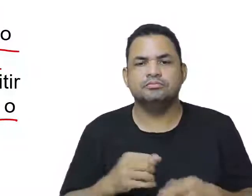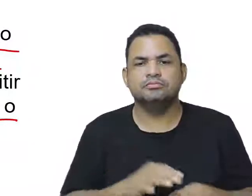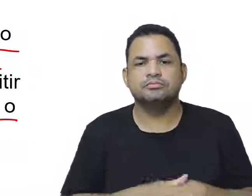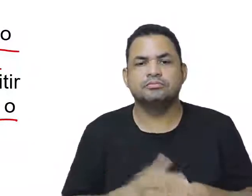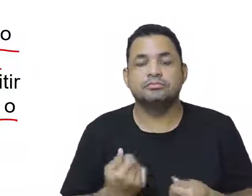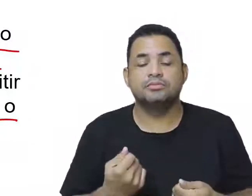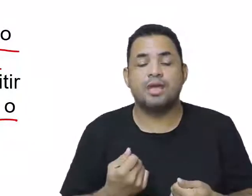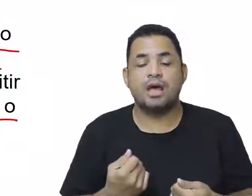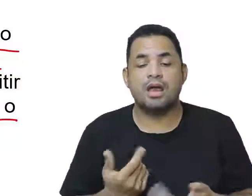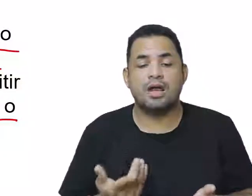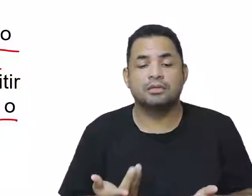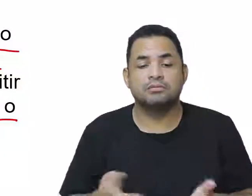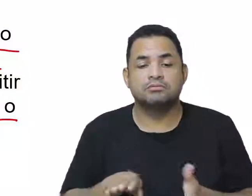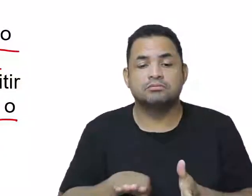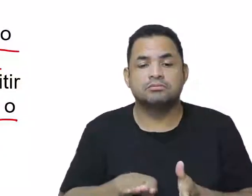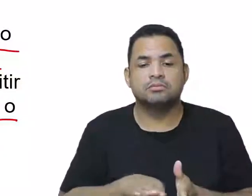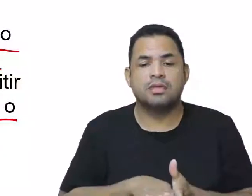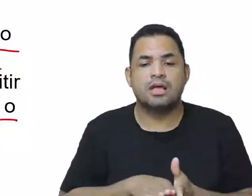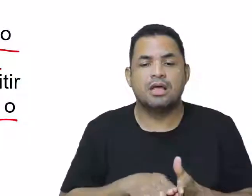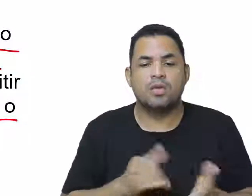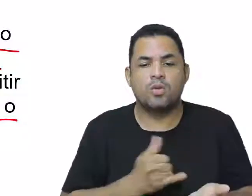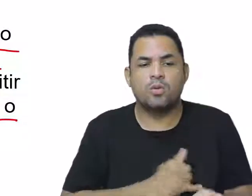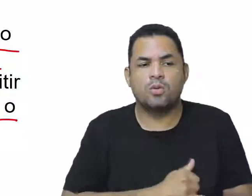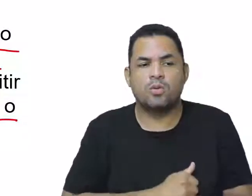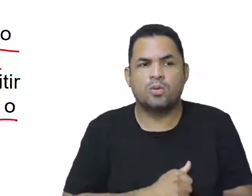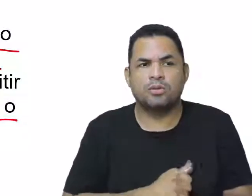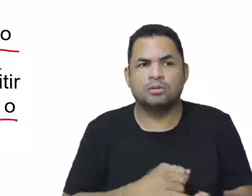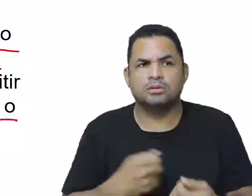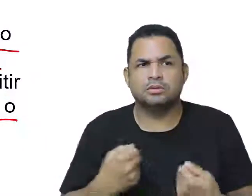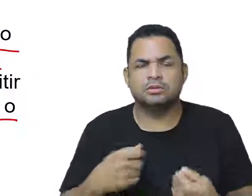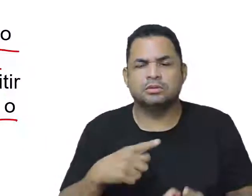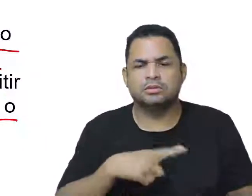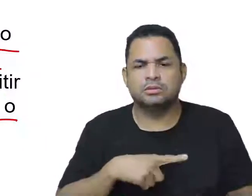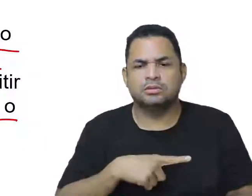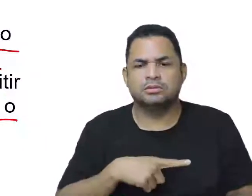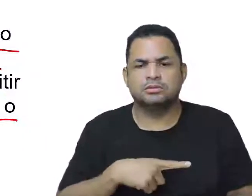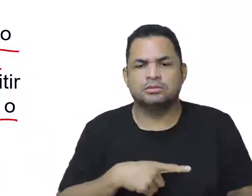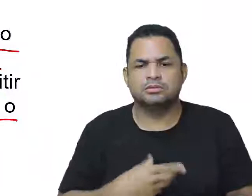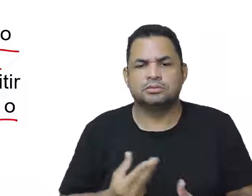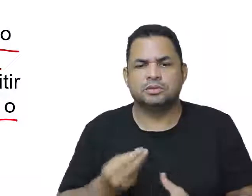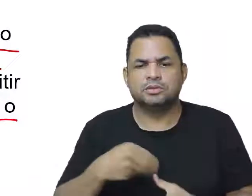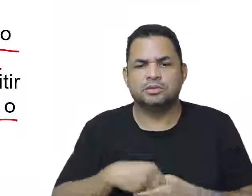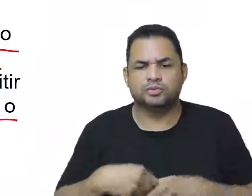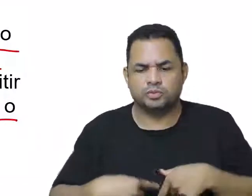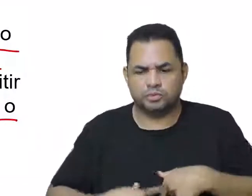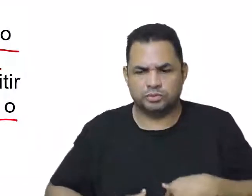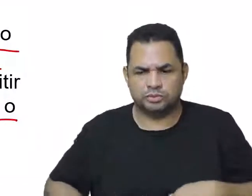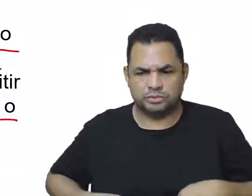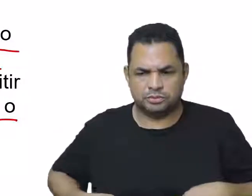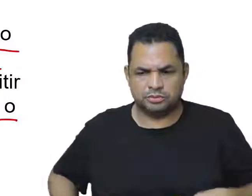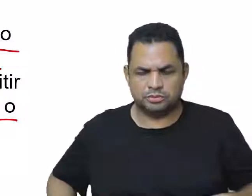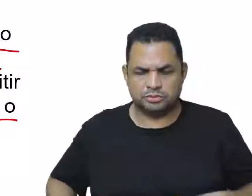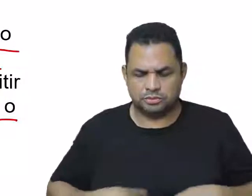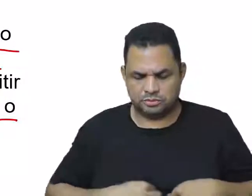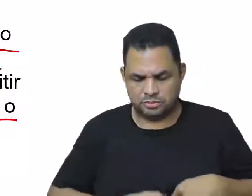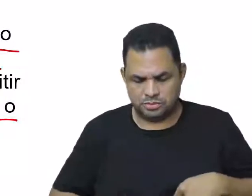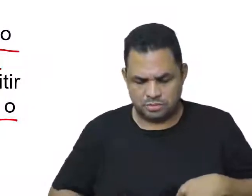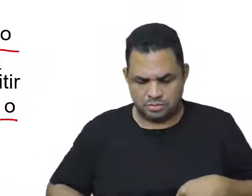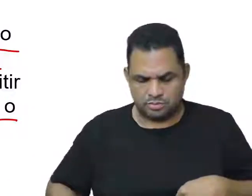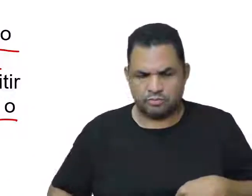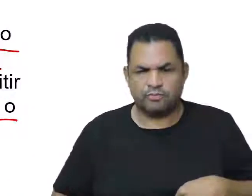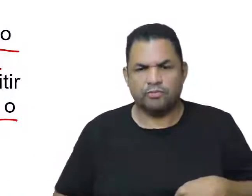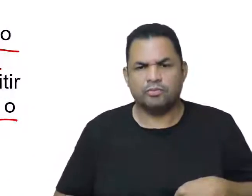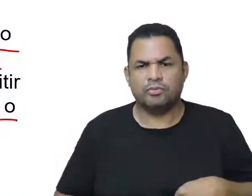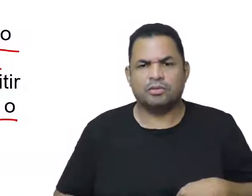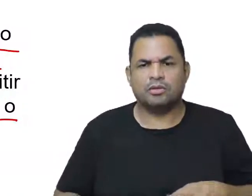tiveram que passar pela função do tecido de revestimento, lá do intestino, né? Que é o